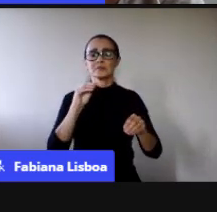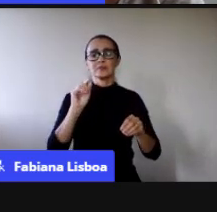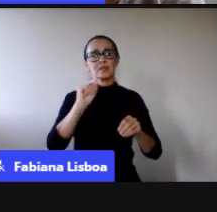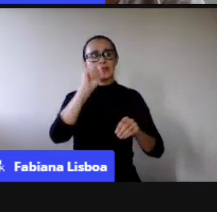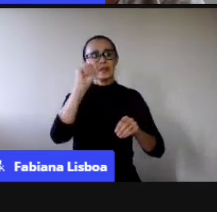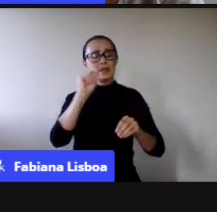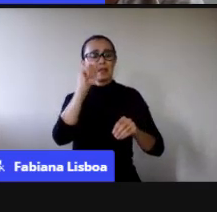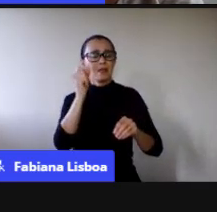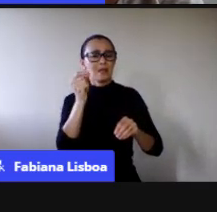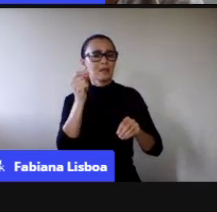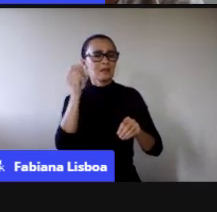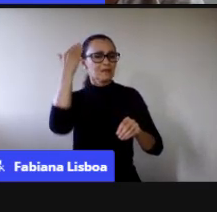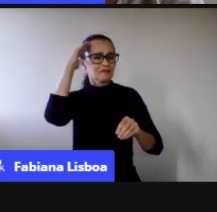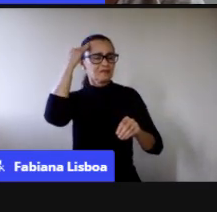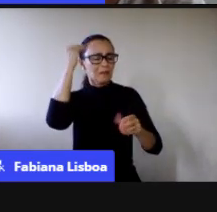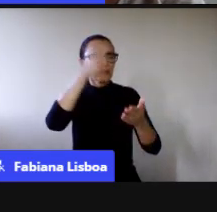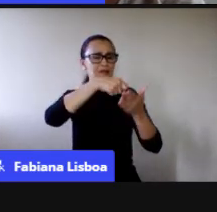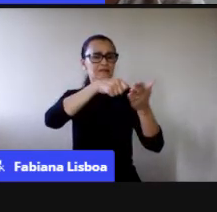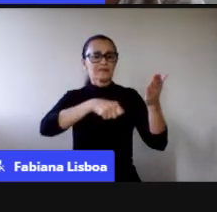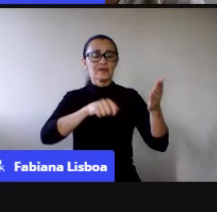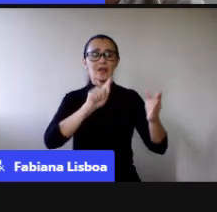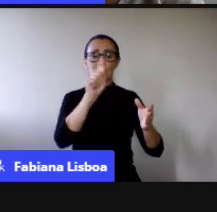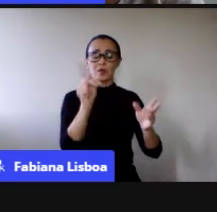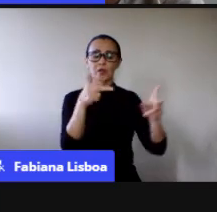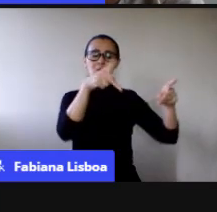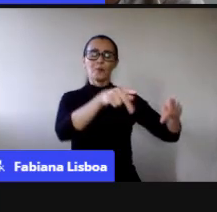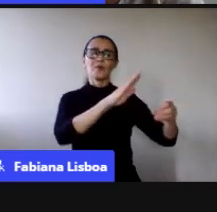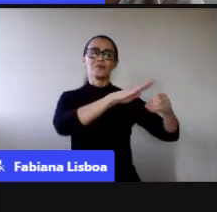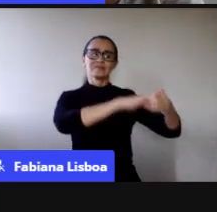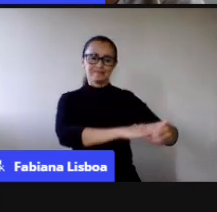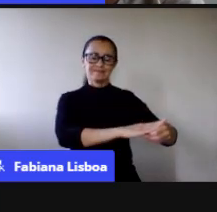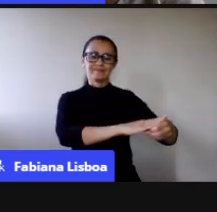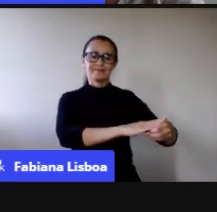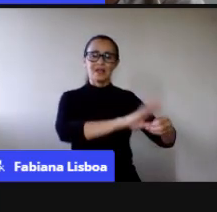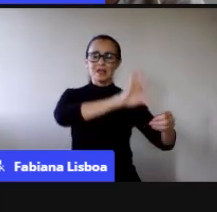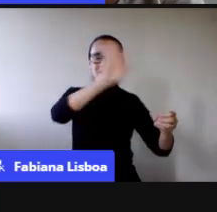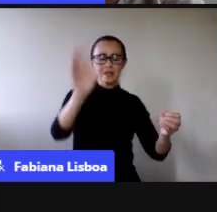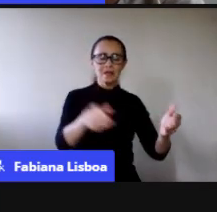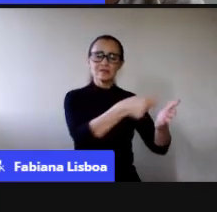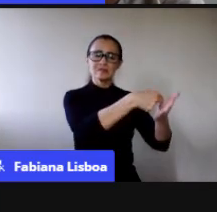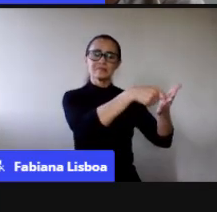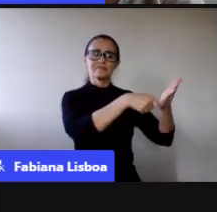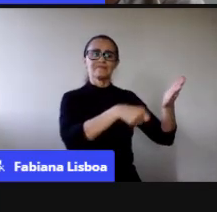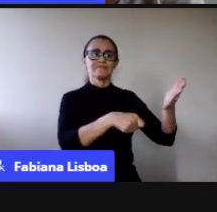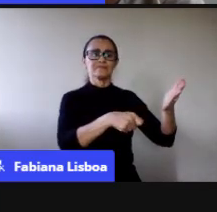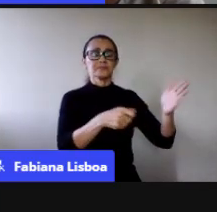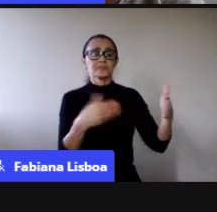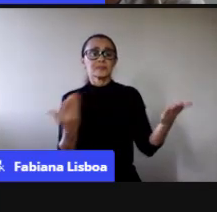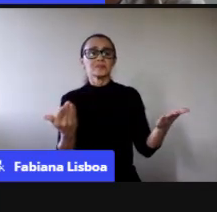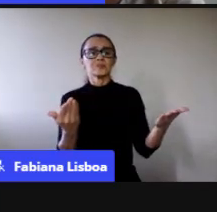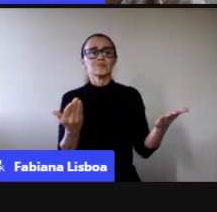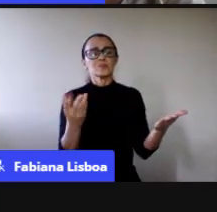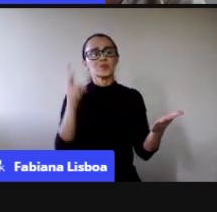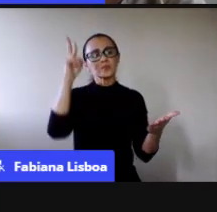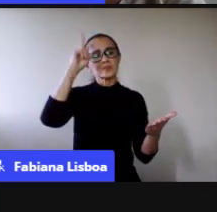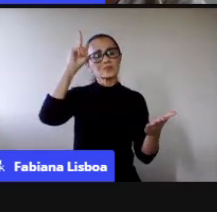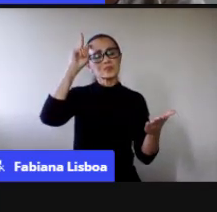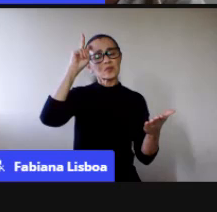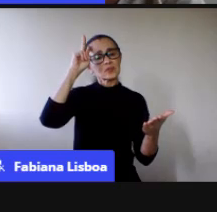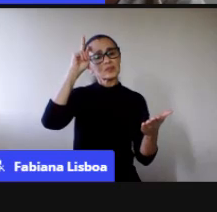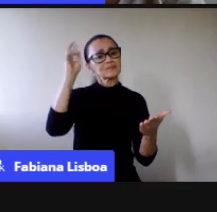domínio da escrita eram os colonizadores, e eles que faziam os registros, né? Então, a nossa história ela é contada por esse